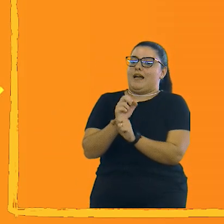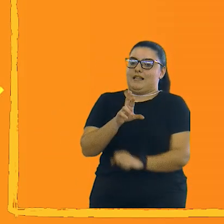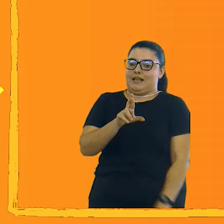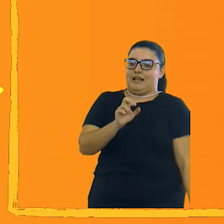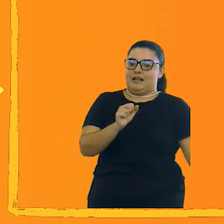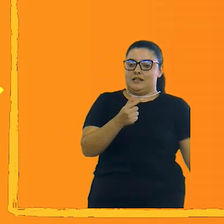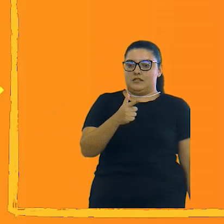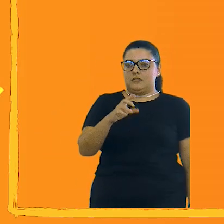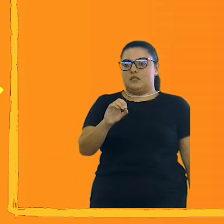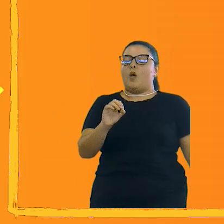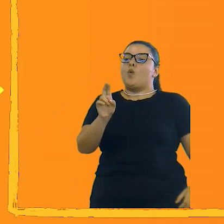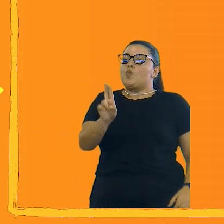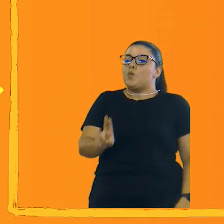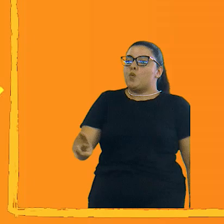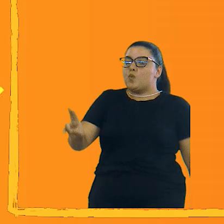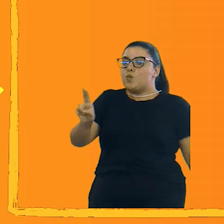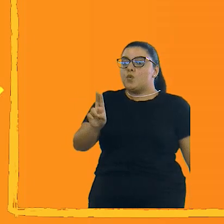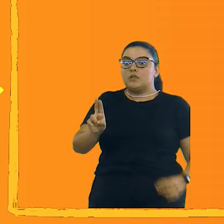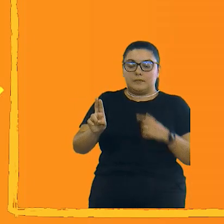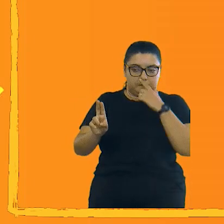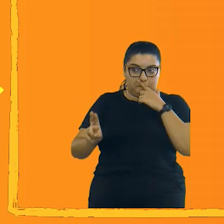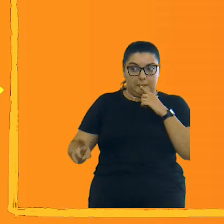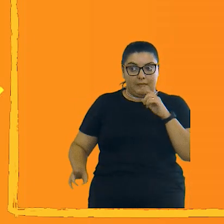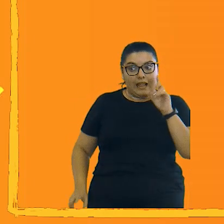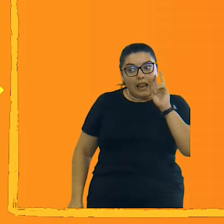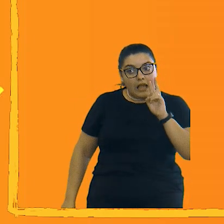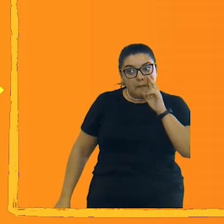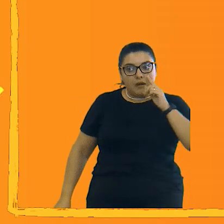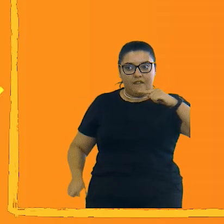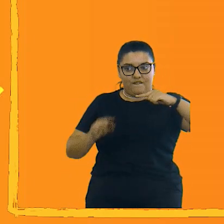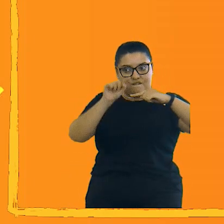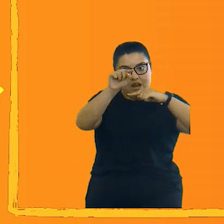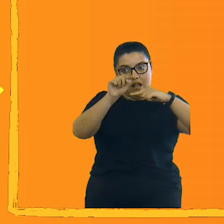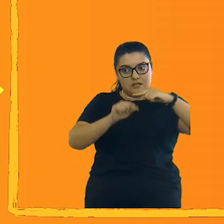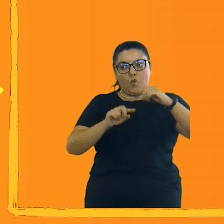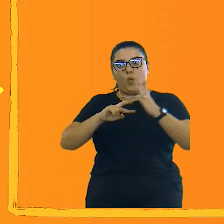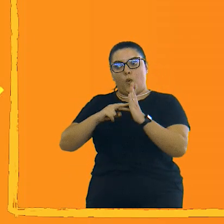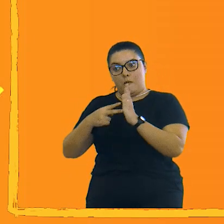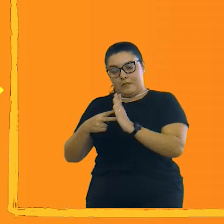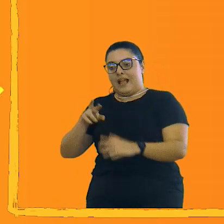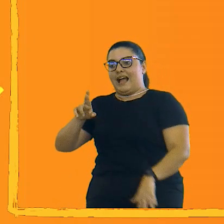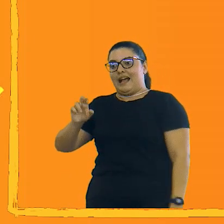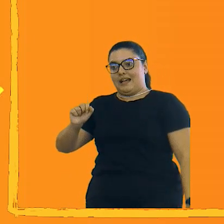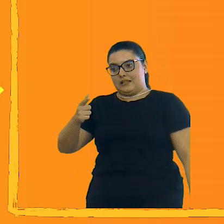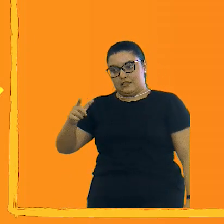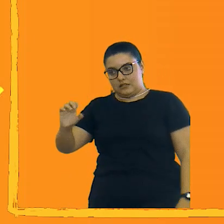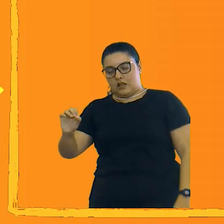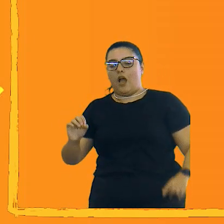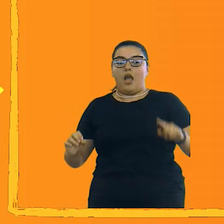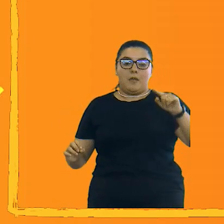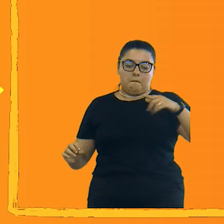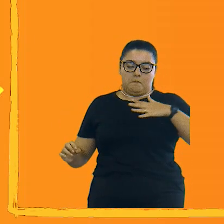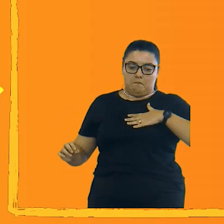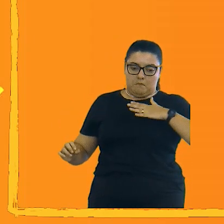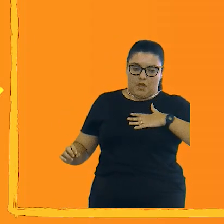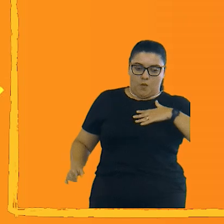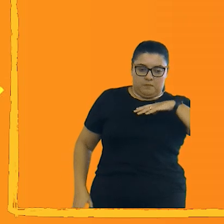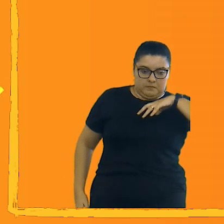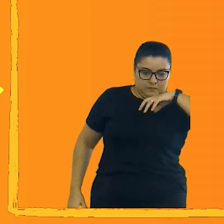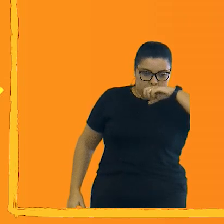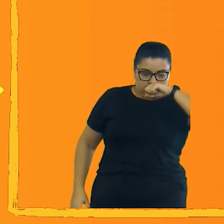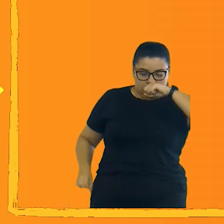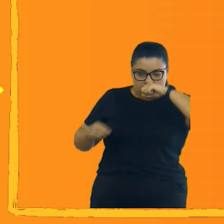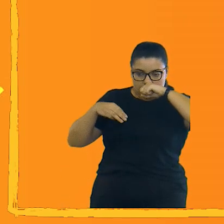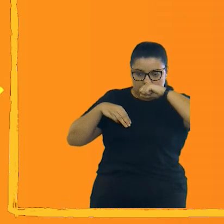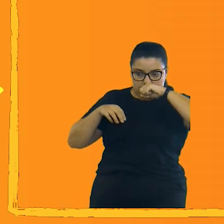entre o consumo de ó razão fração consumo de oxigênio em ml